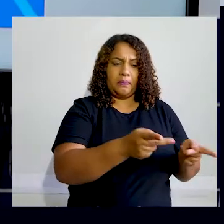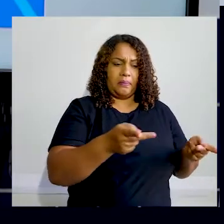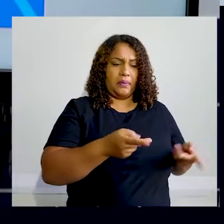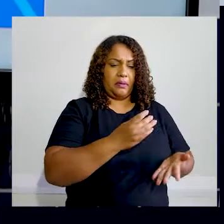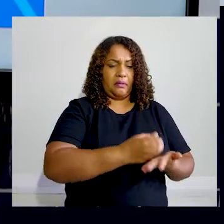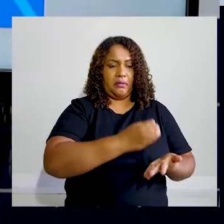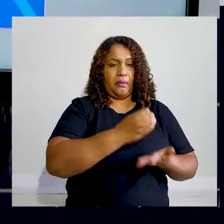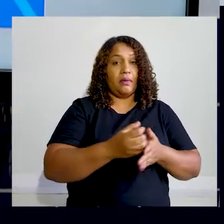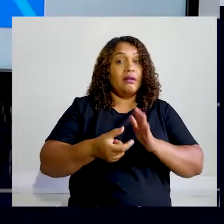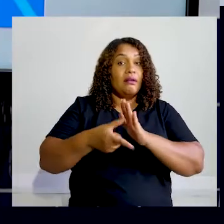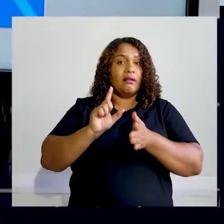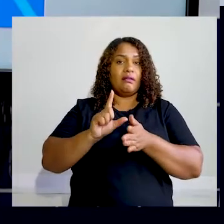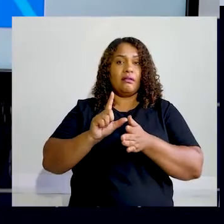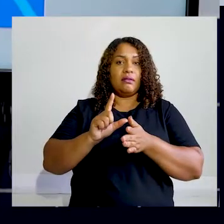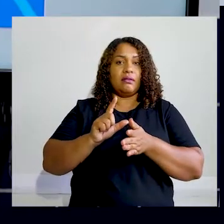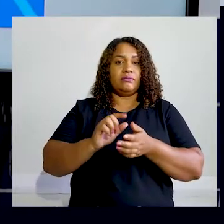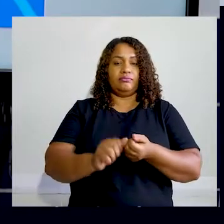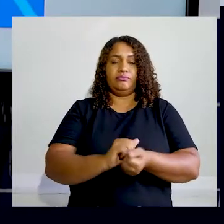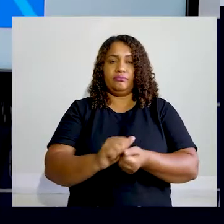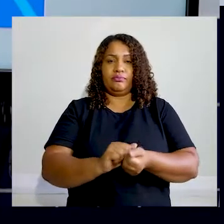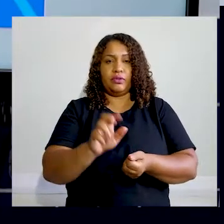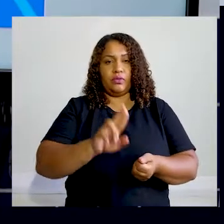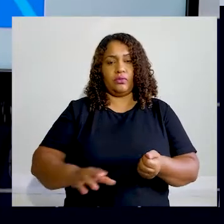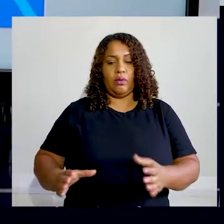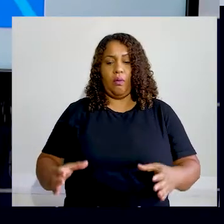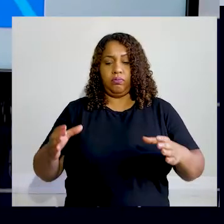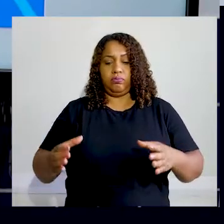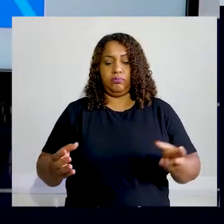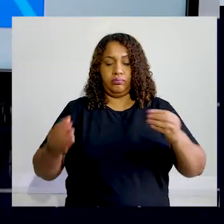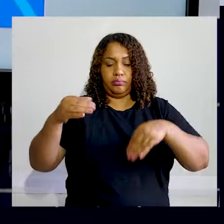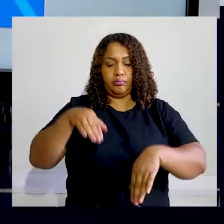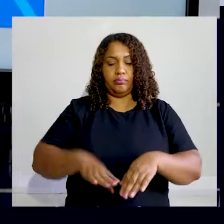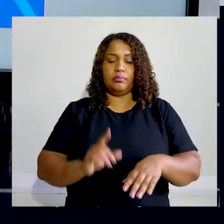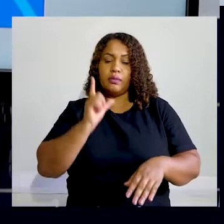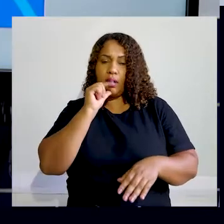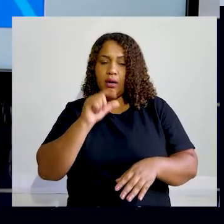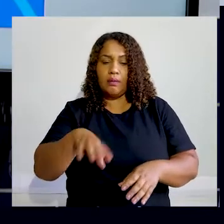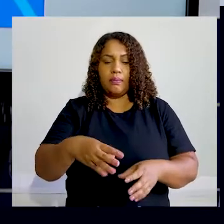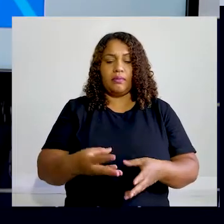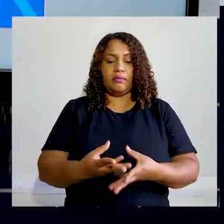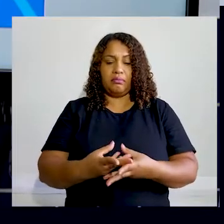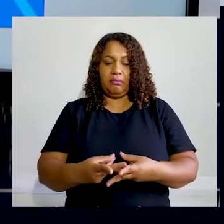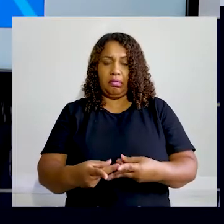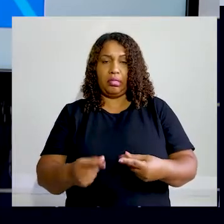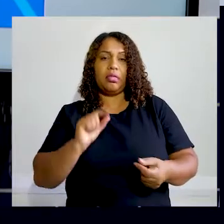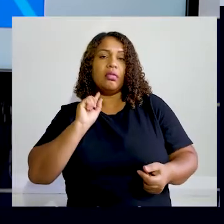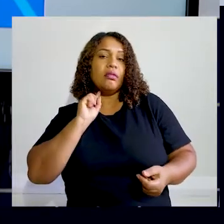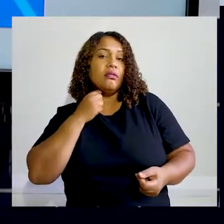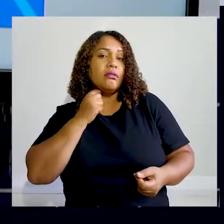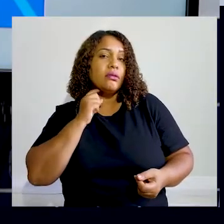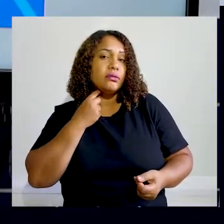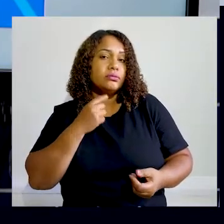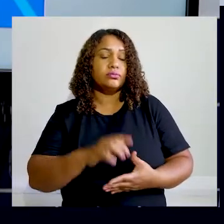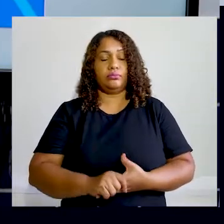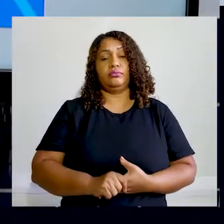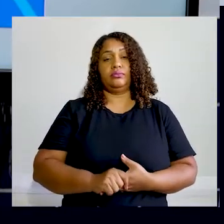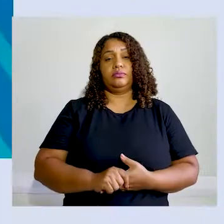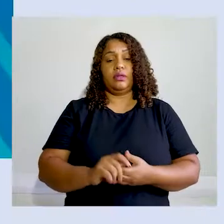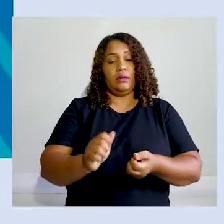antes de lavá-la. Use uma bacia para deixar os utensílios de molho, para amolecer a